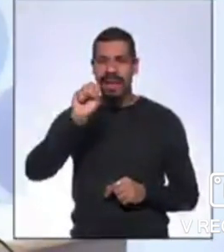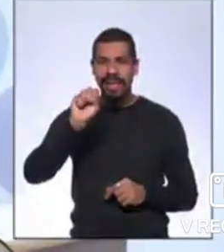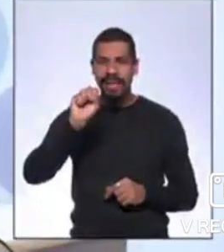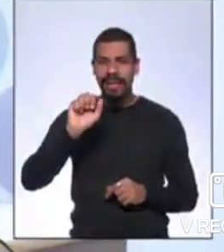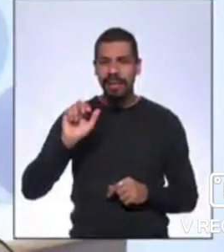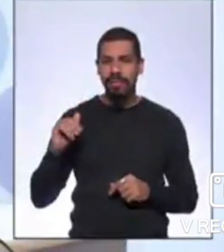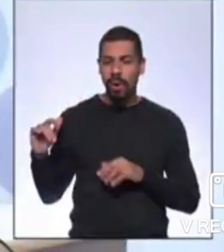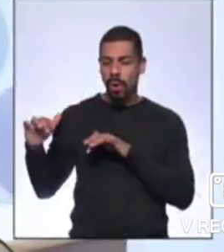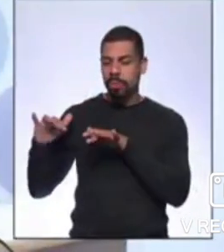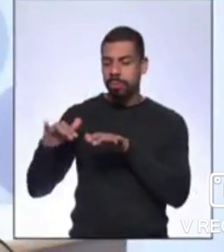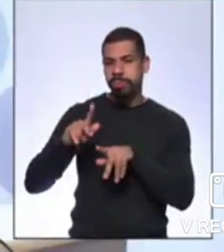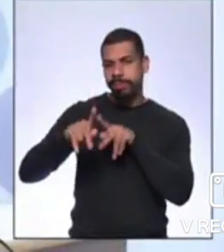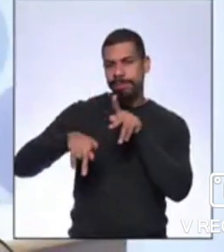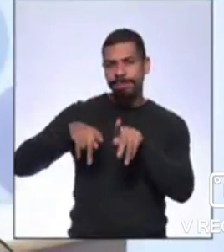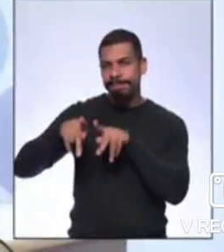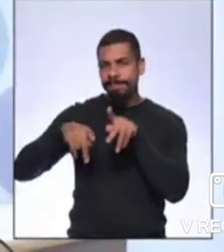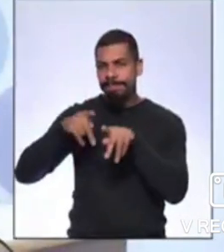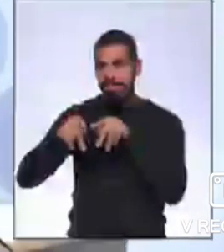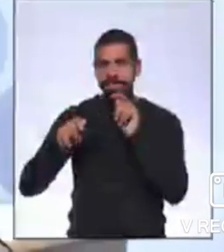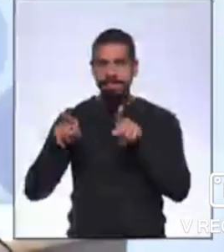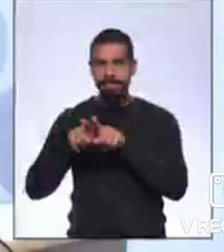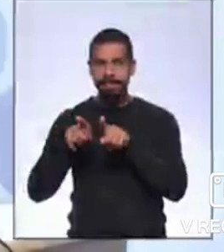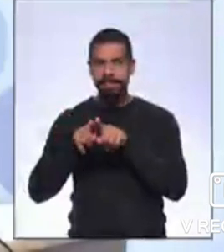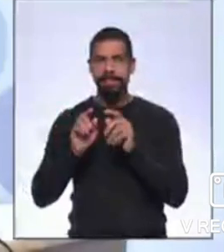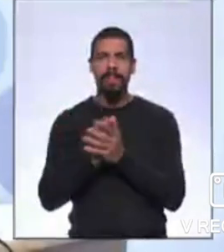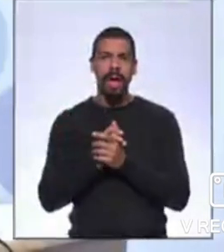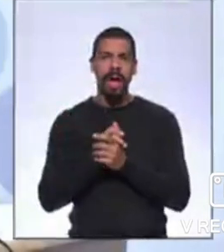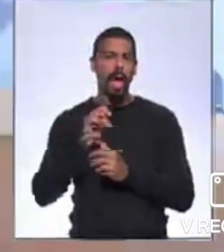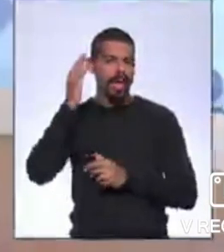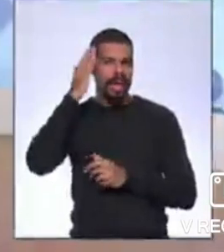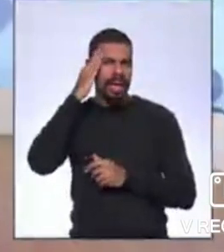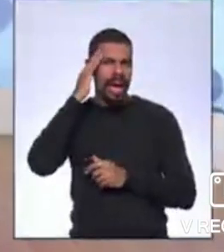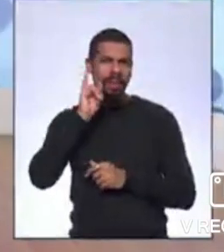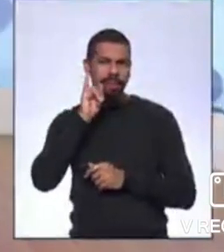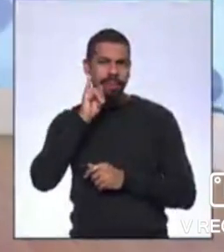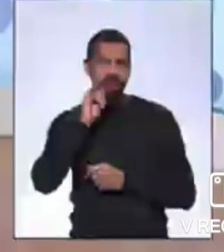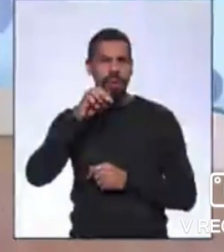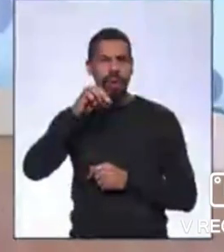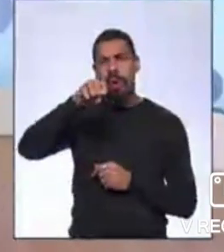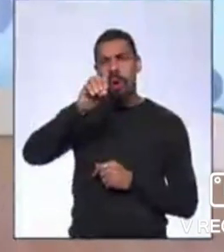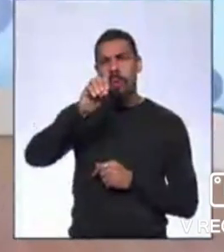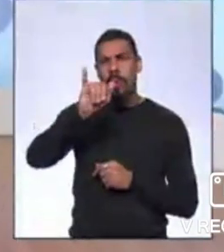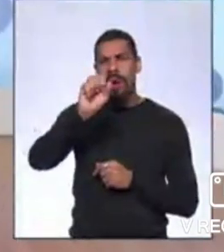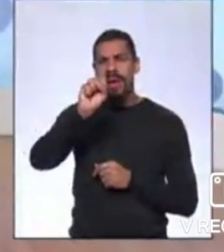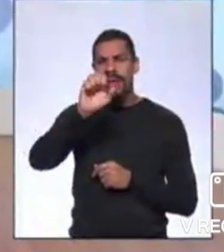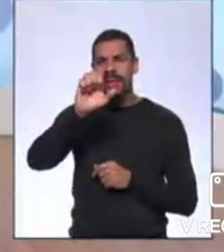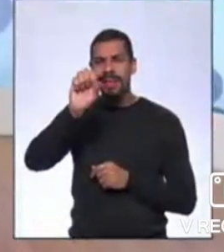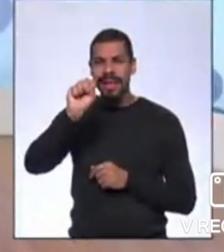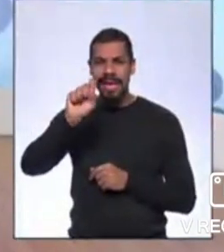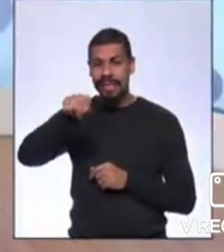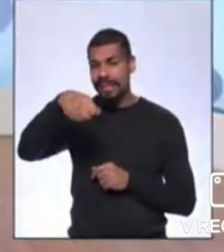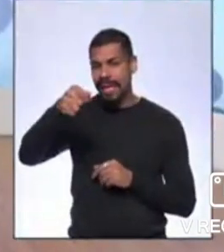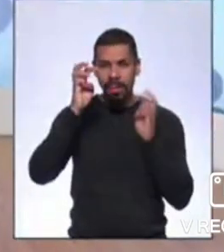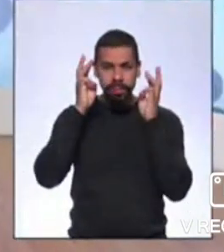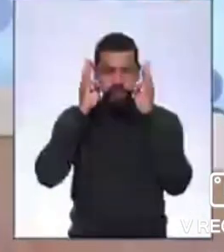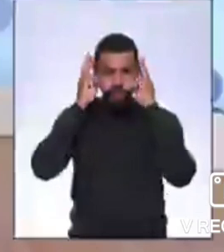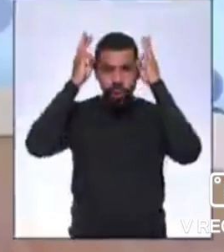o povo hebreu de volta para a Terra Prometida. Será que tinha uma faixa lá, professor? Bem-vindos de volta, hebreus, estávamos com saudades,